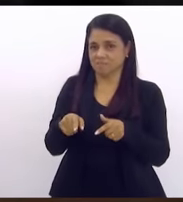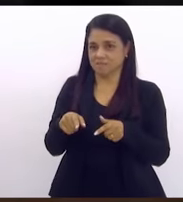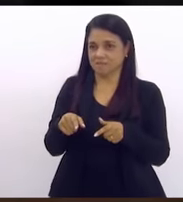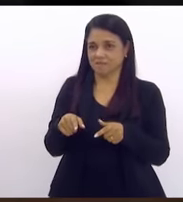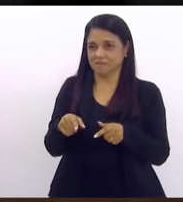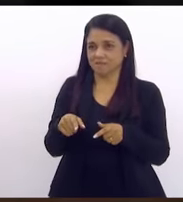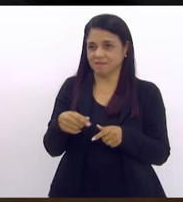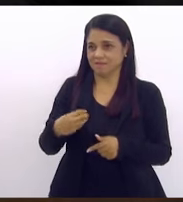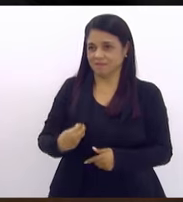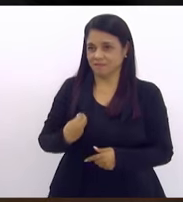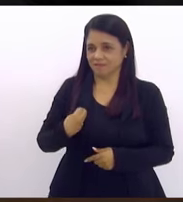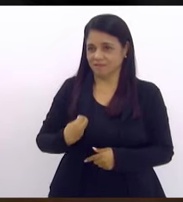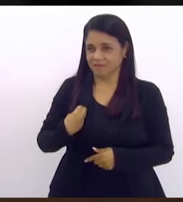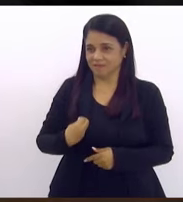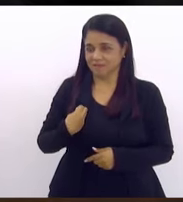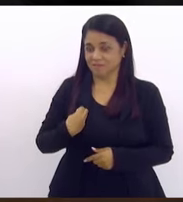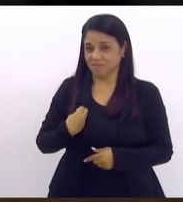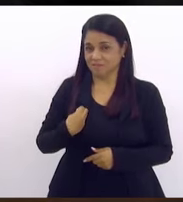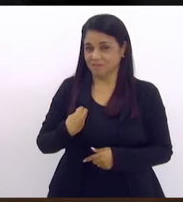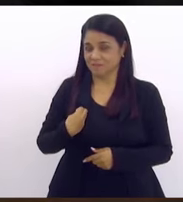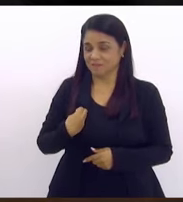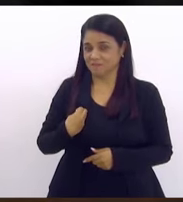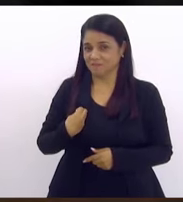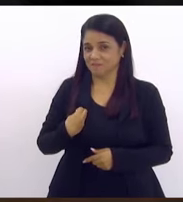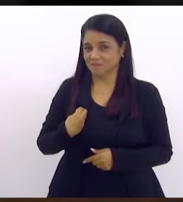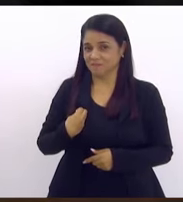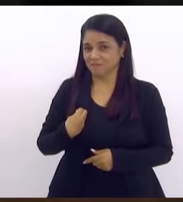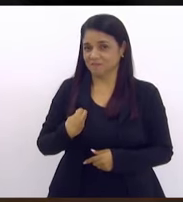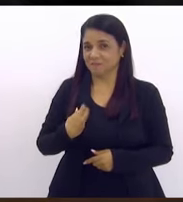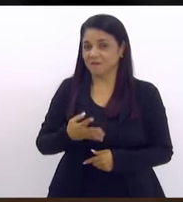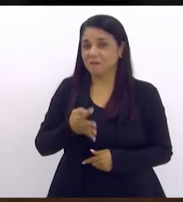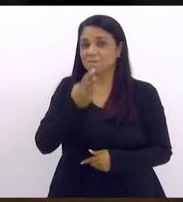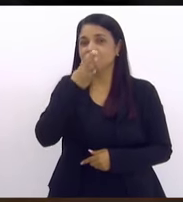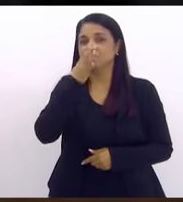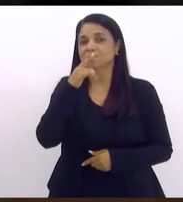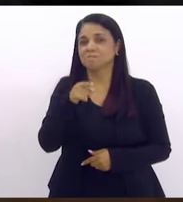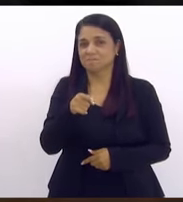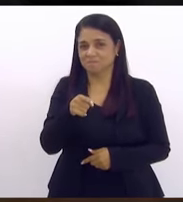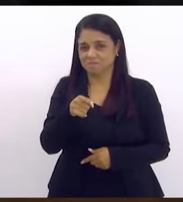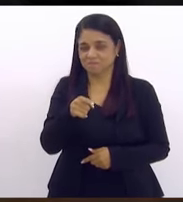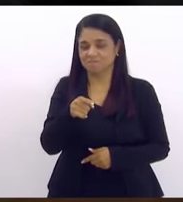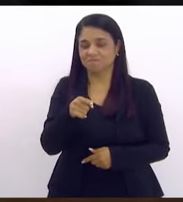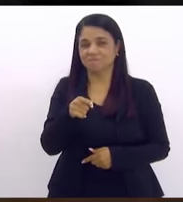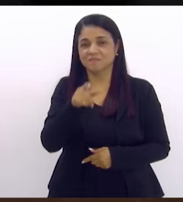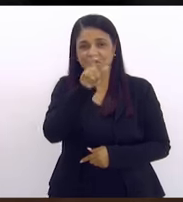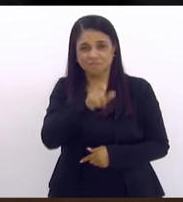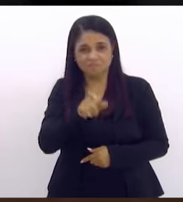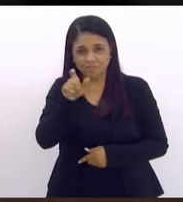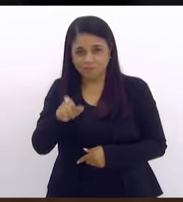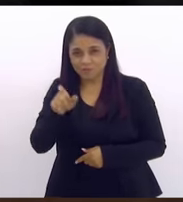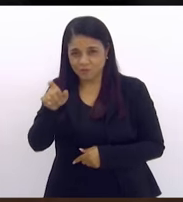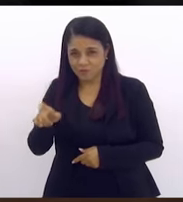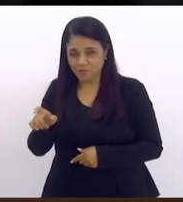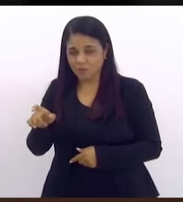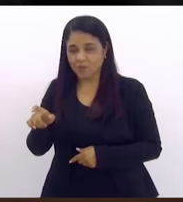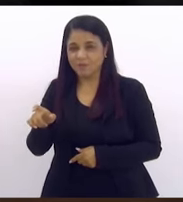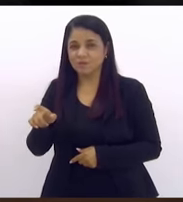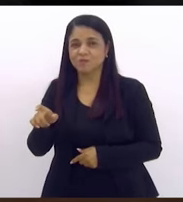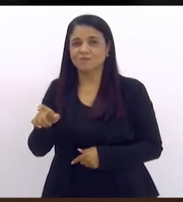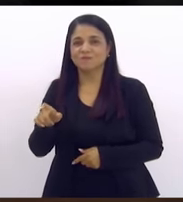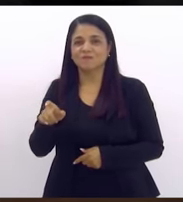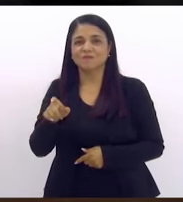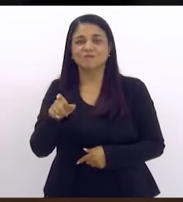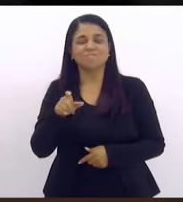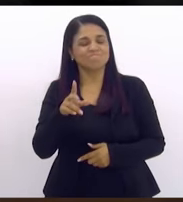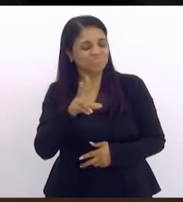percebida aí que eu per agora pouquin Ah e apreciada por aqueles que tem a possibilidade de priv um pouco mais de